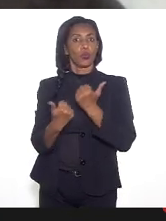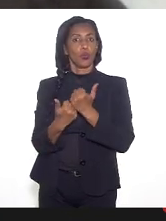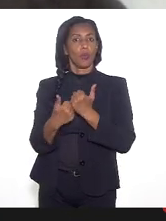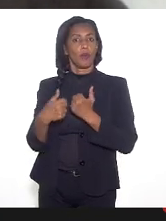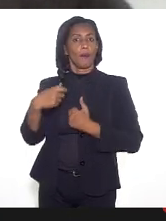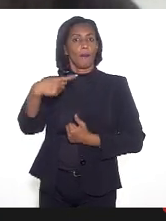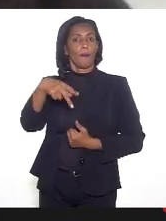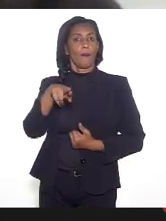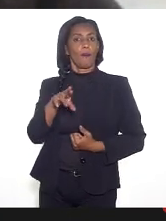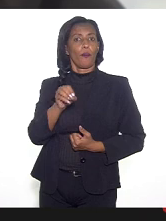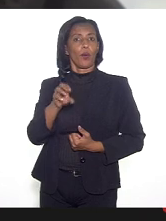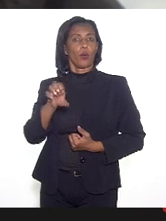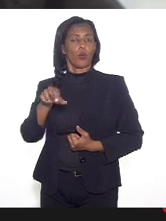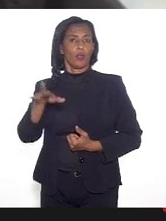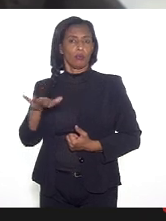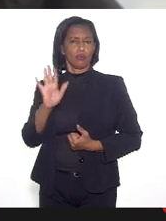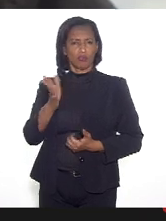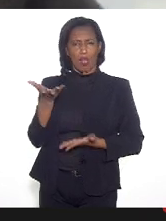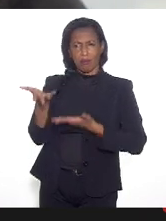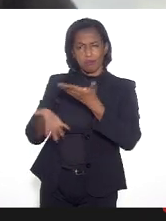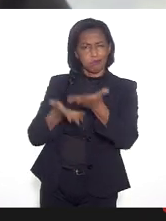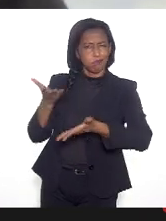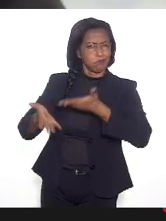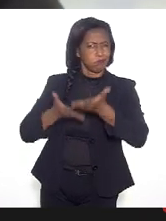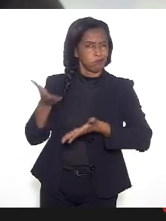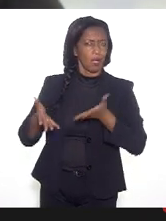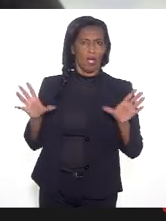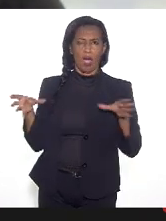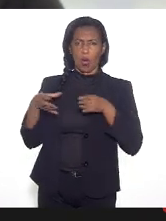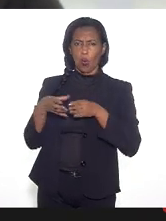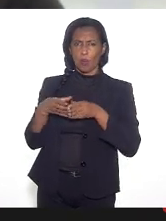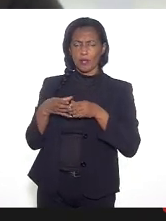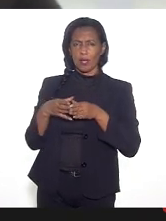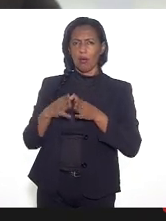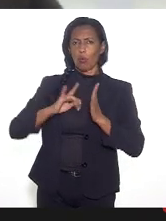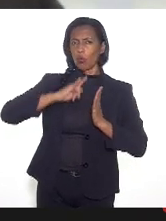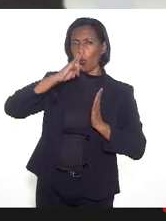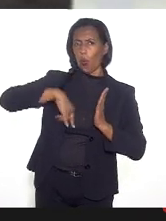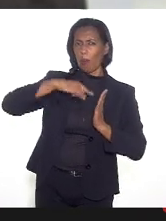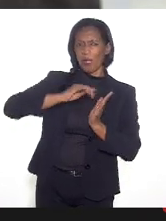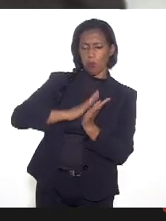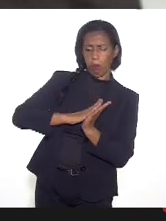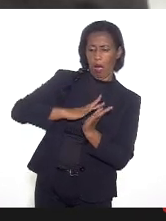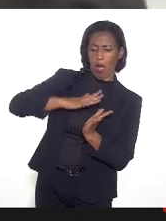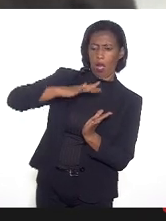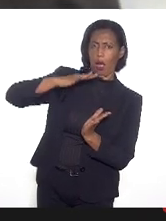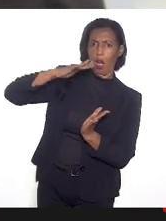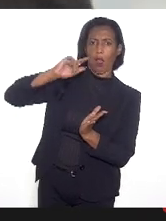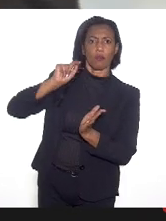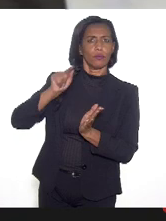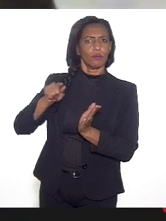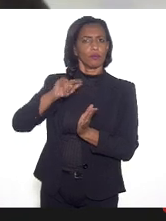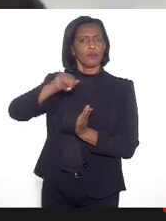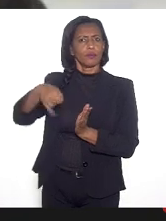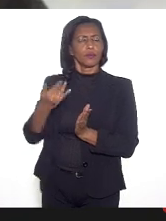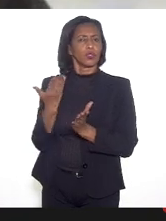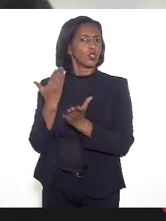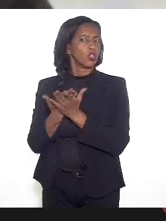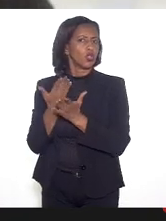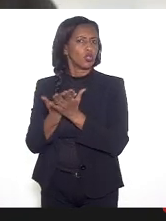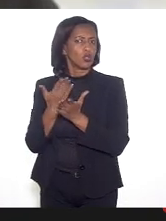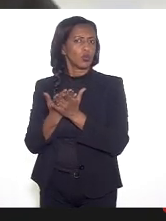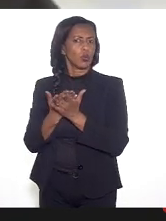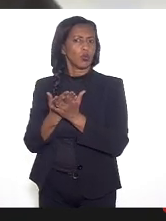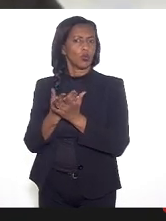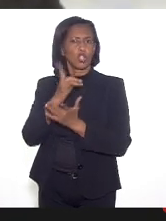Fernando. Tratamos, as comissões levaram muitos documentos que foram objetos de estudo, né, doutor Fernando? Durante alguns